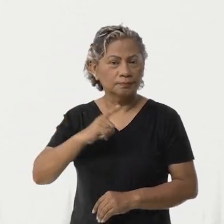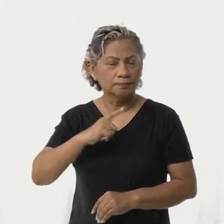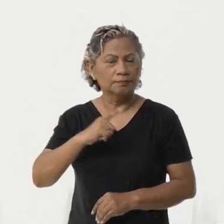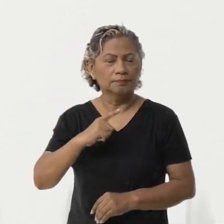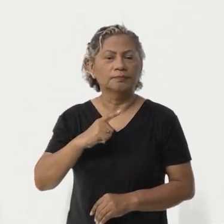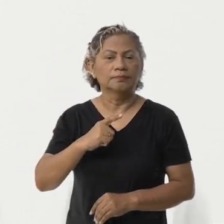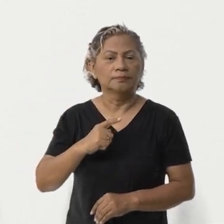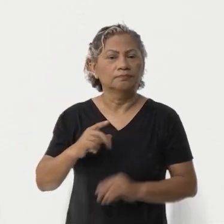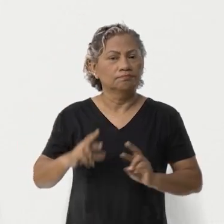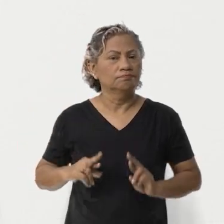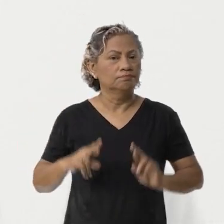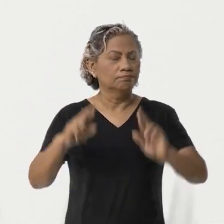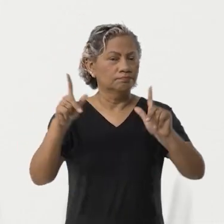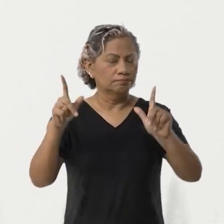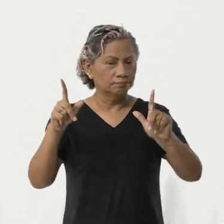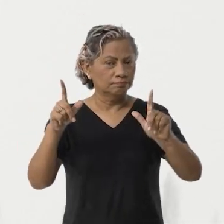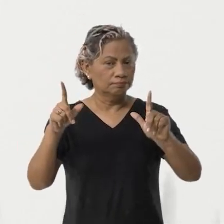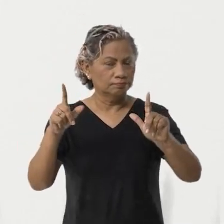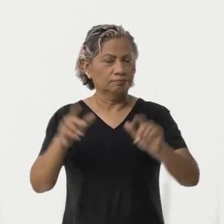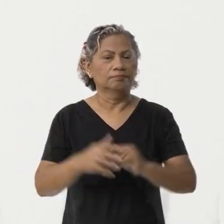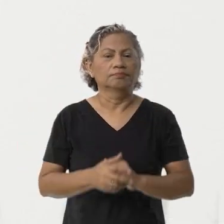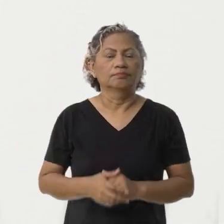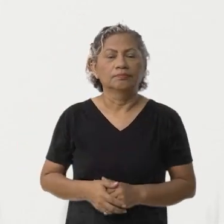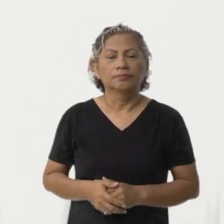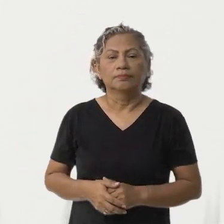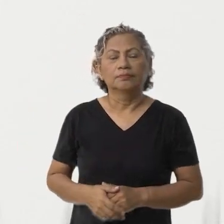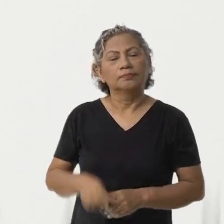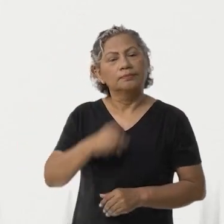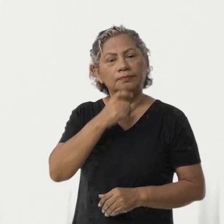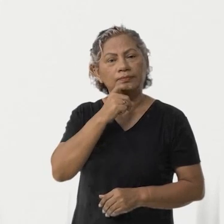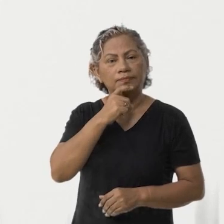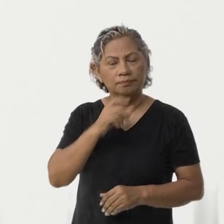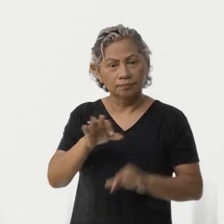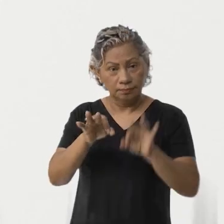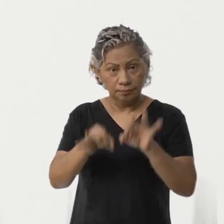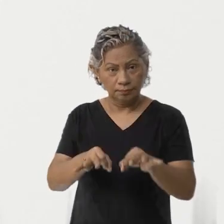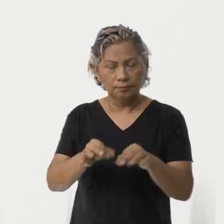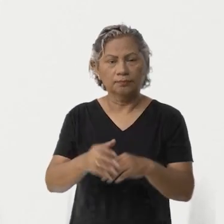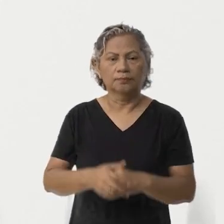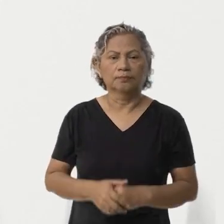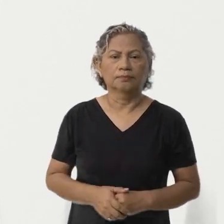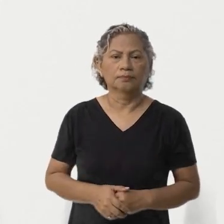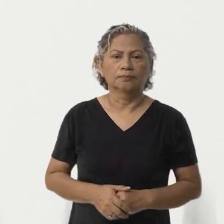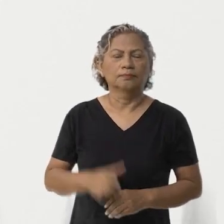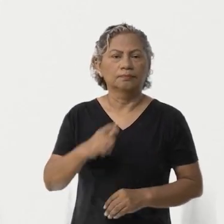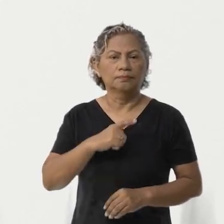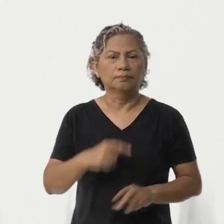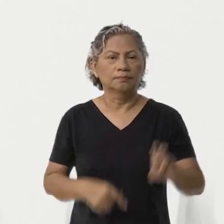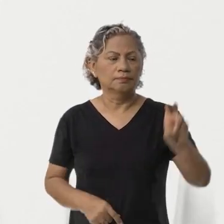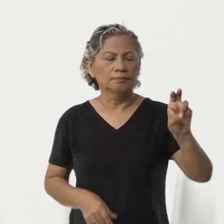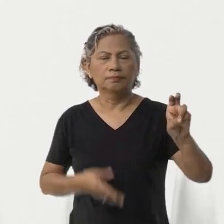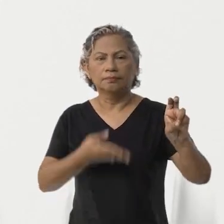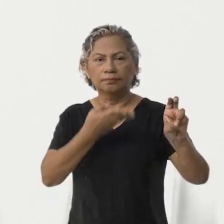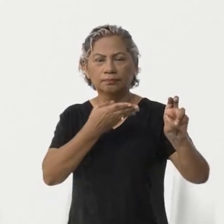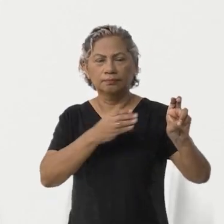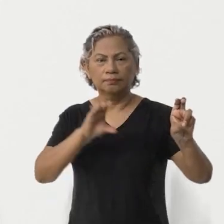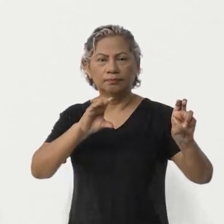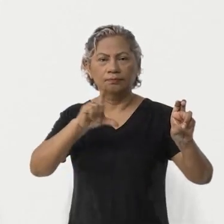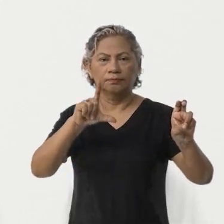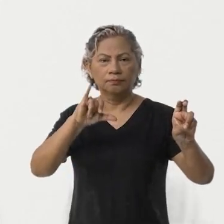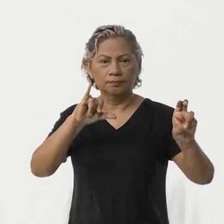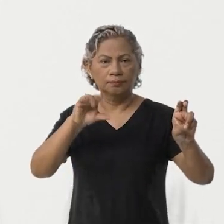ter climas mais voltados ao subtropical, certo? Então, aí a gente tem as 5